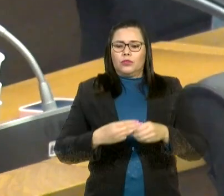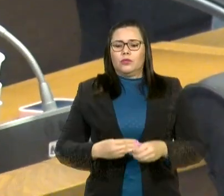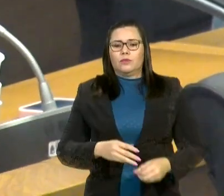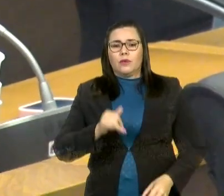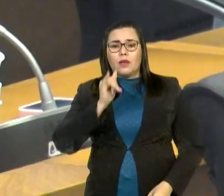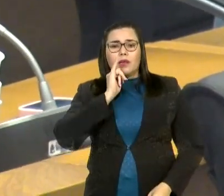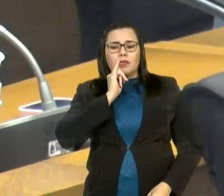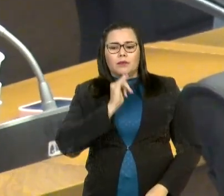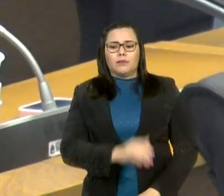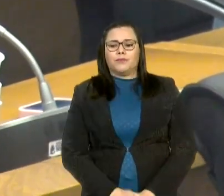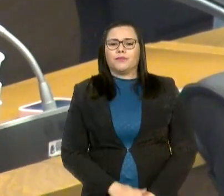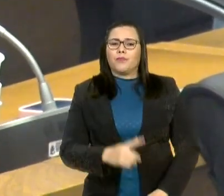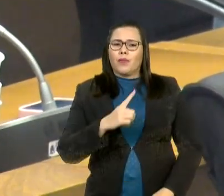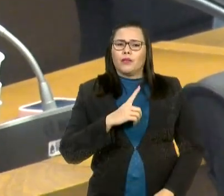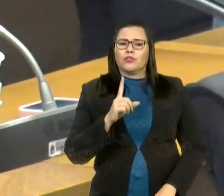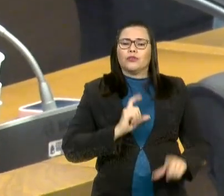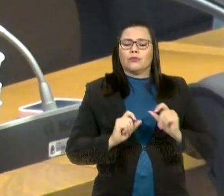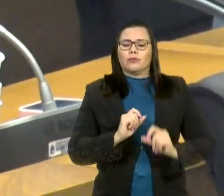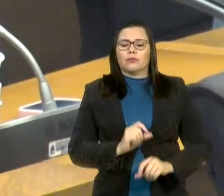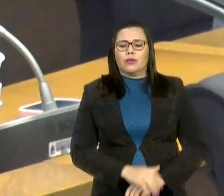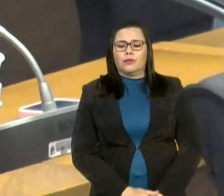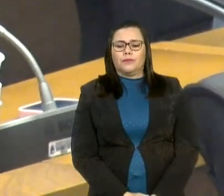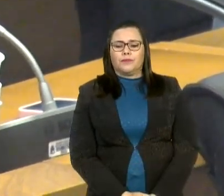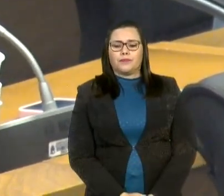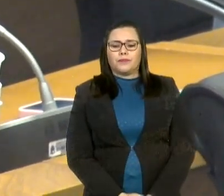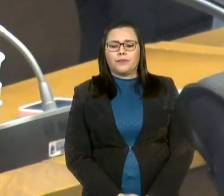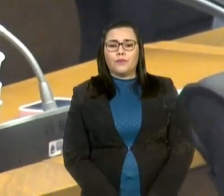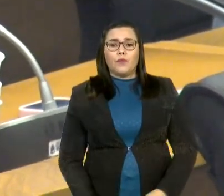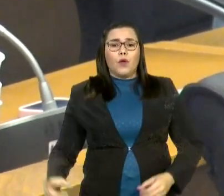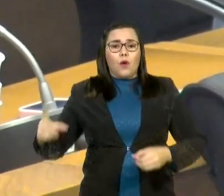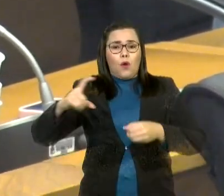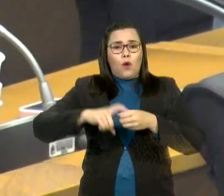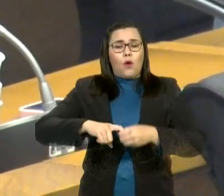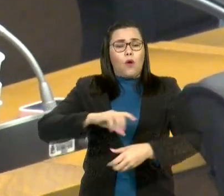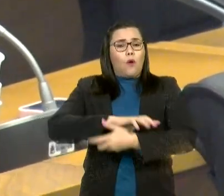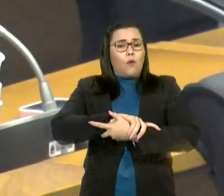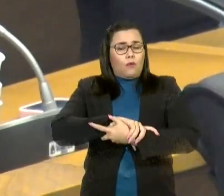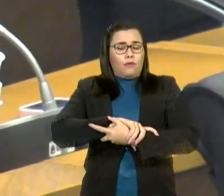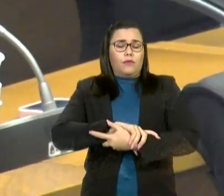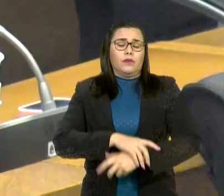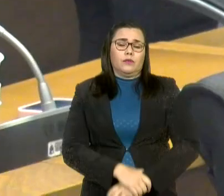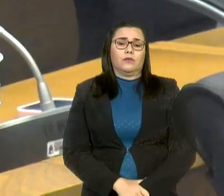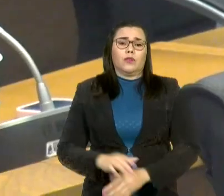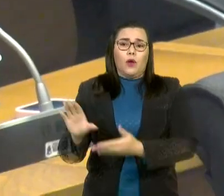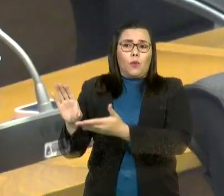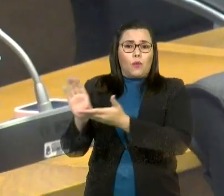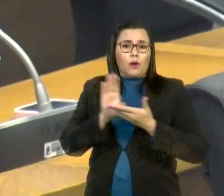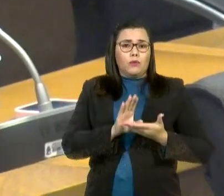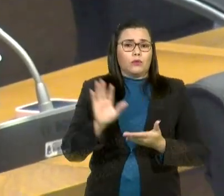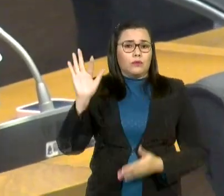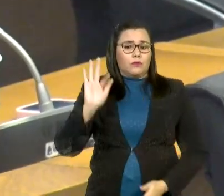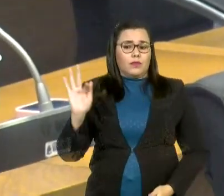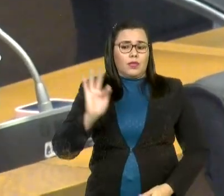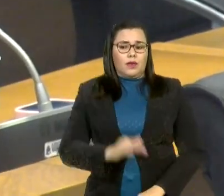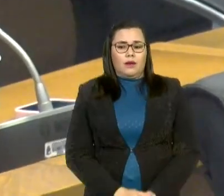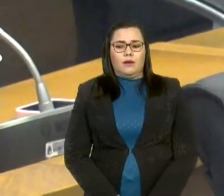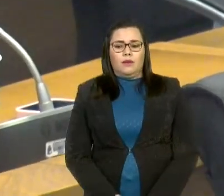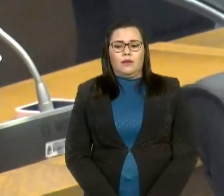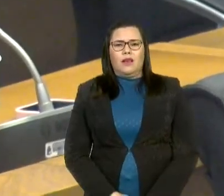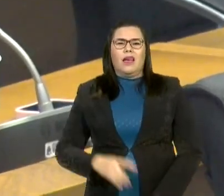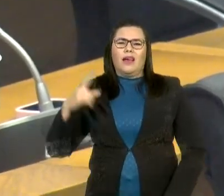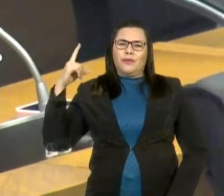essa demanda de convênios federais, o que é mais difícil ainda a